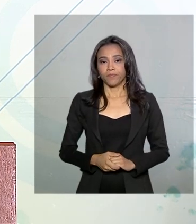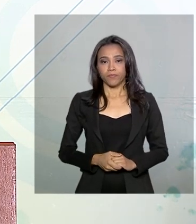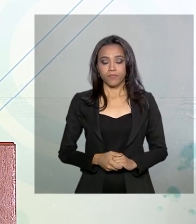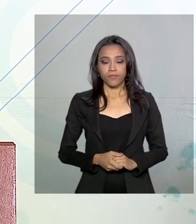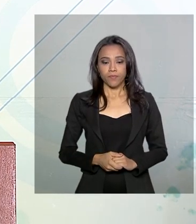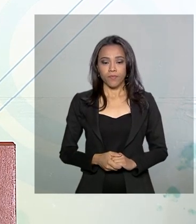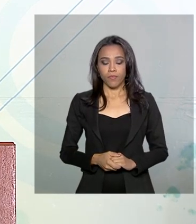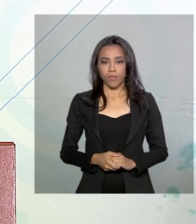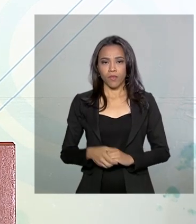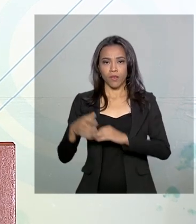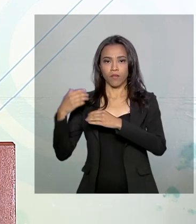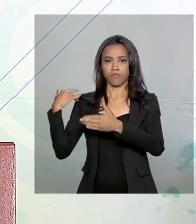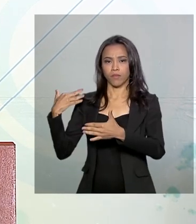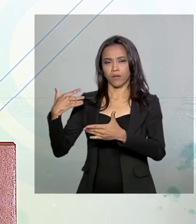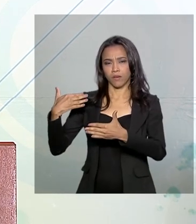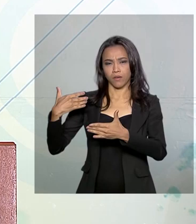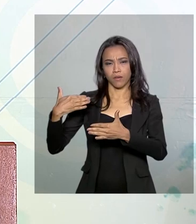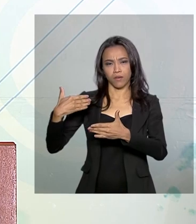Com o passar do tempo,